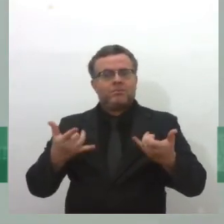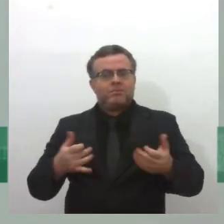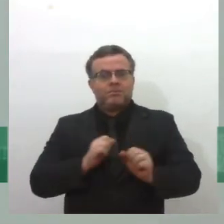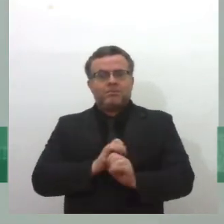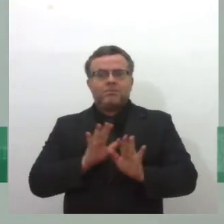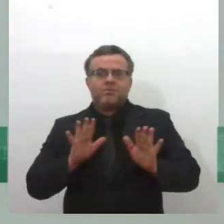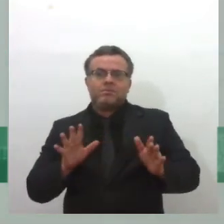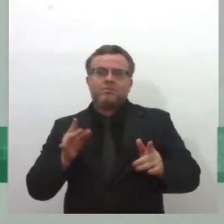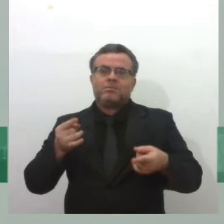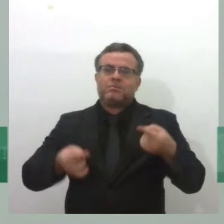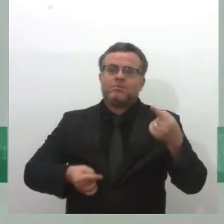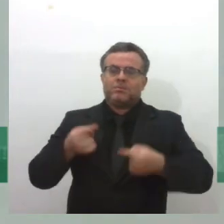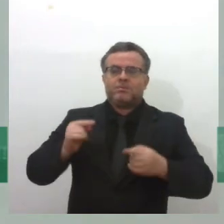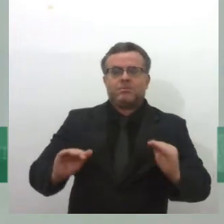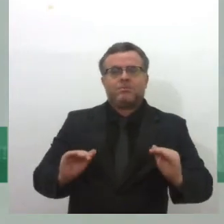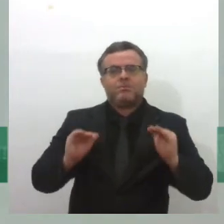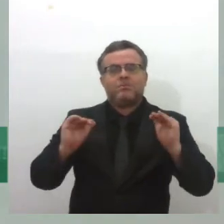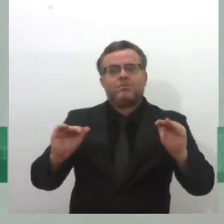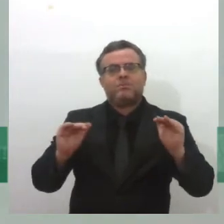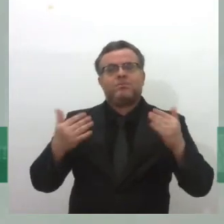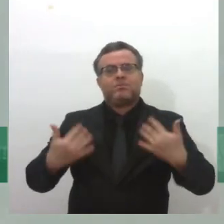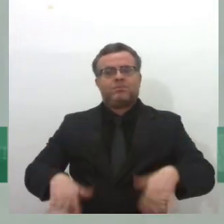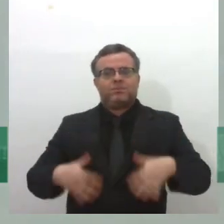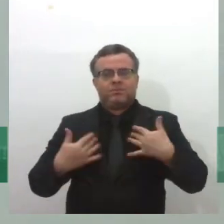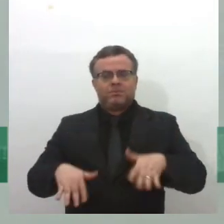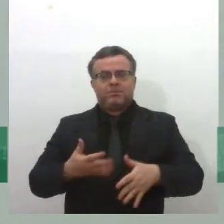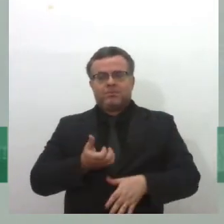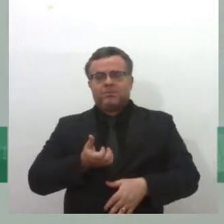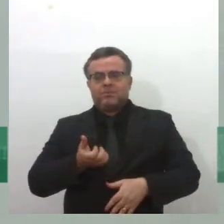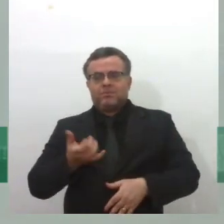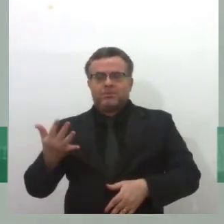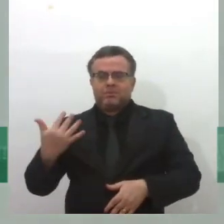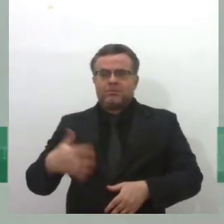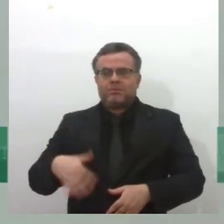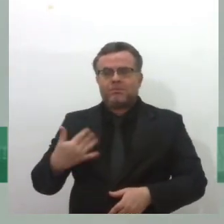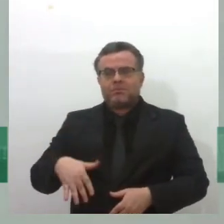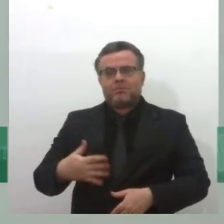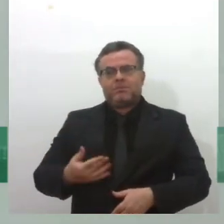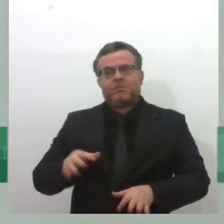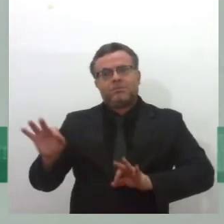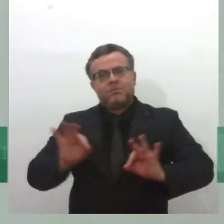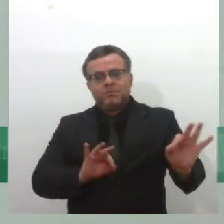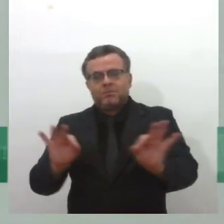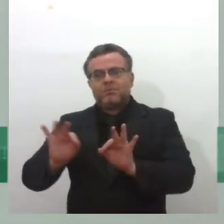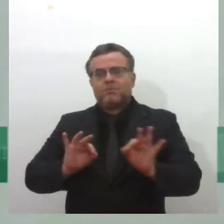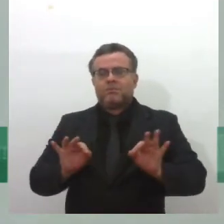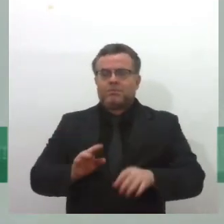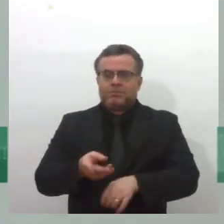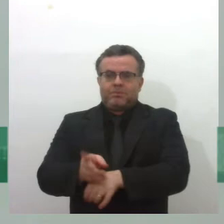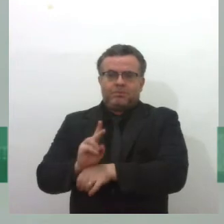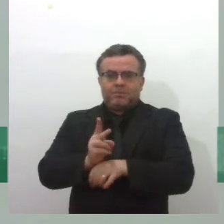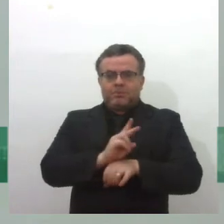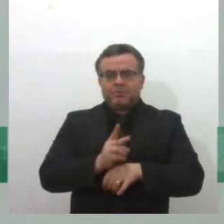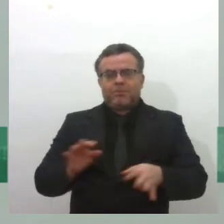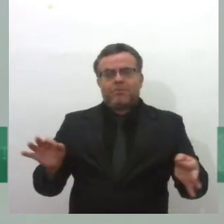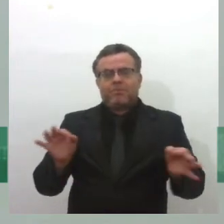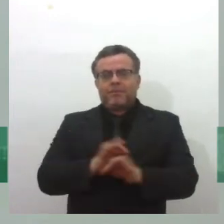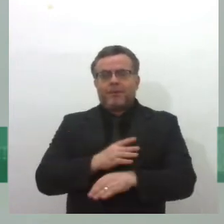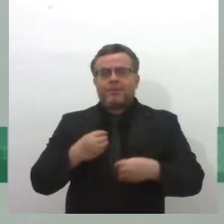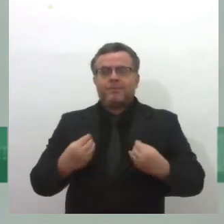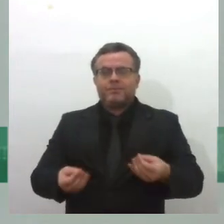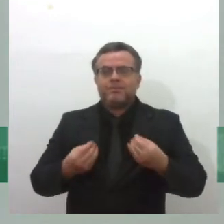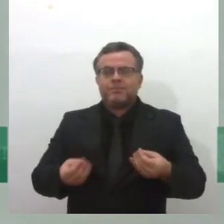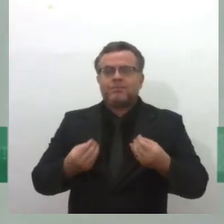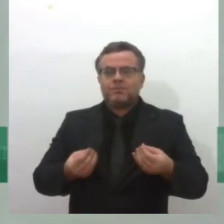discussão, de debate, assim, muito mais o controle dos órgãos fiscalizadores, muito melhor do que